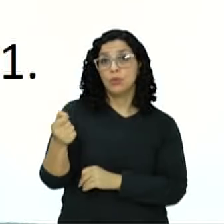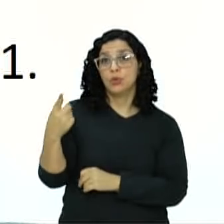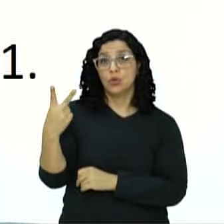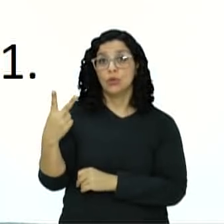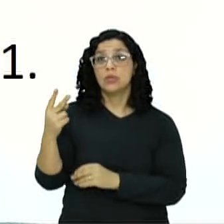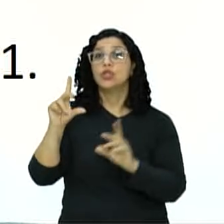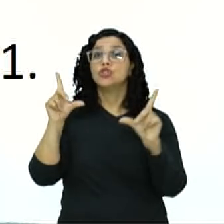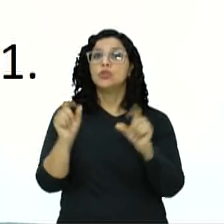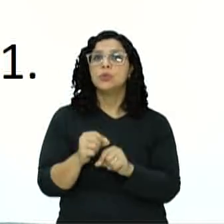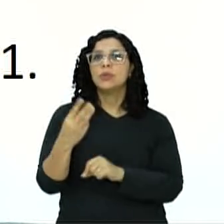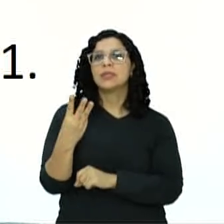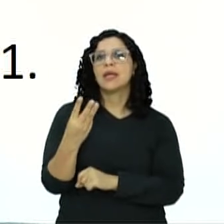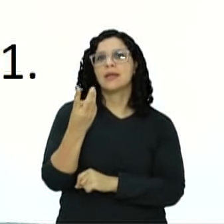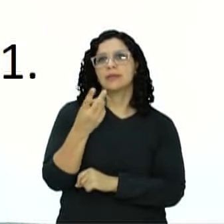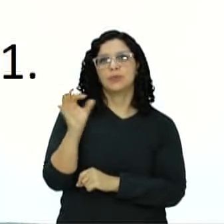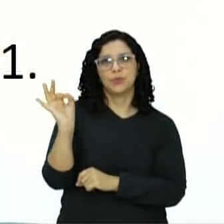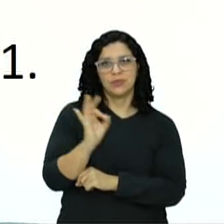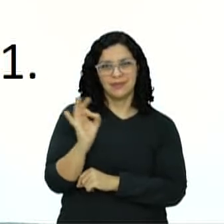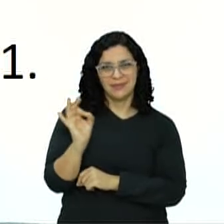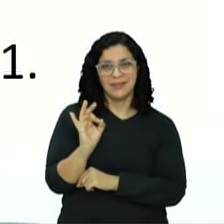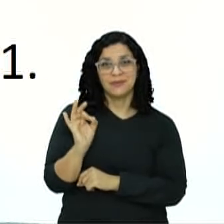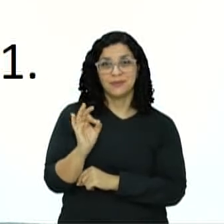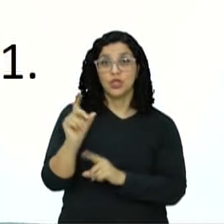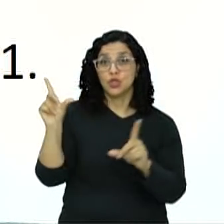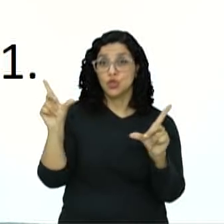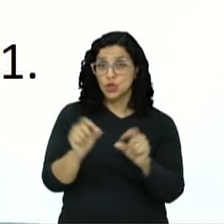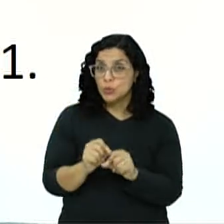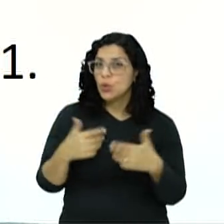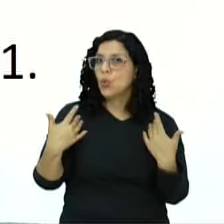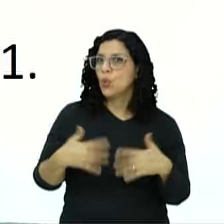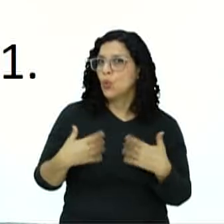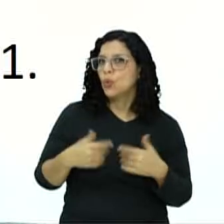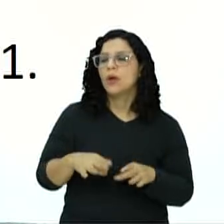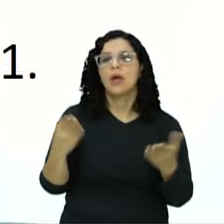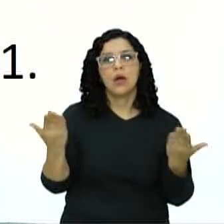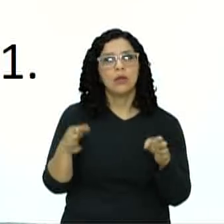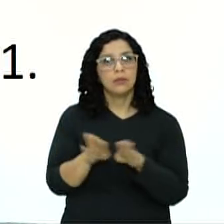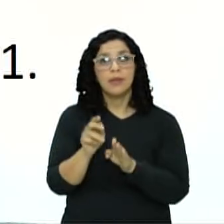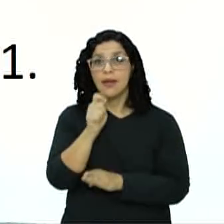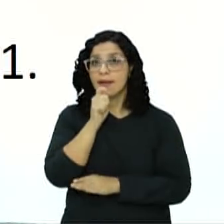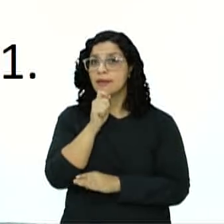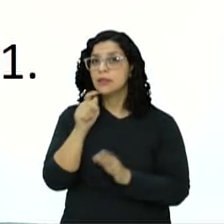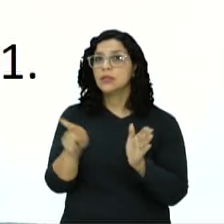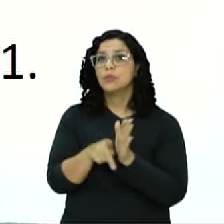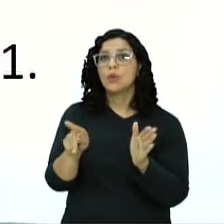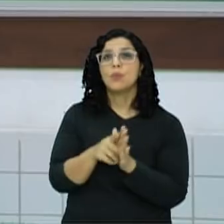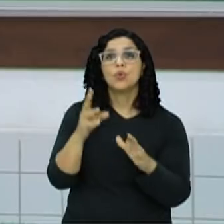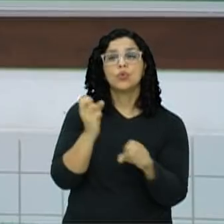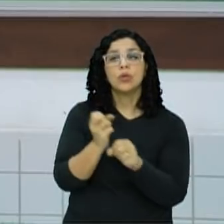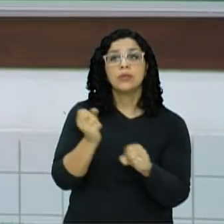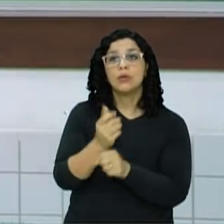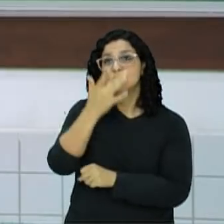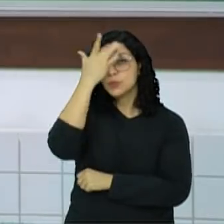esse número era de 3%. Reparou uma redução drástica. Ainda, a taxa de